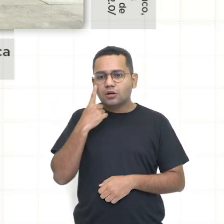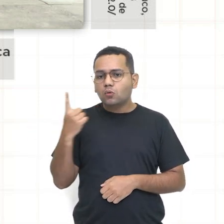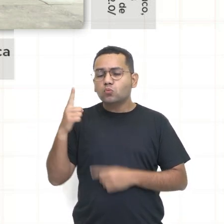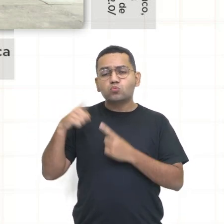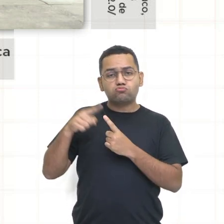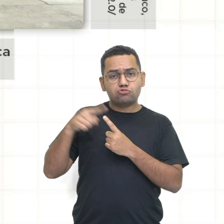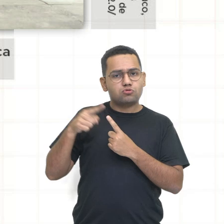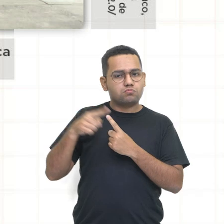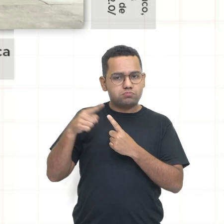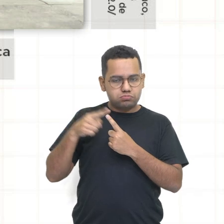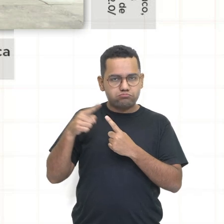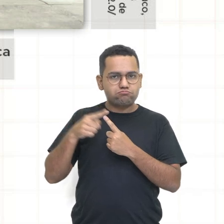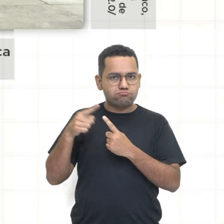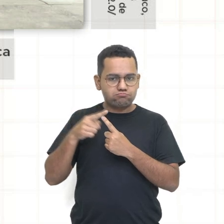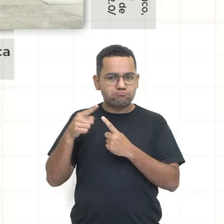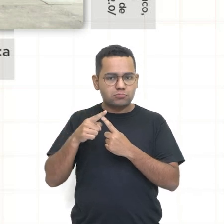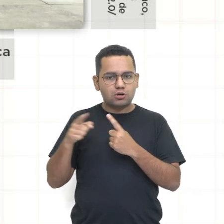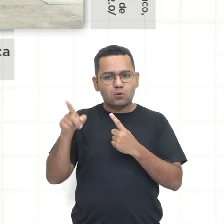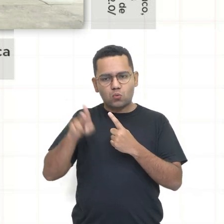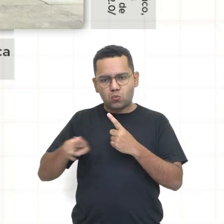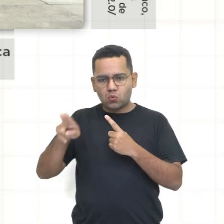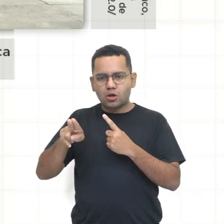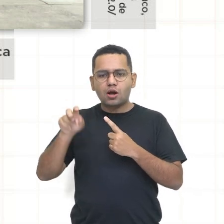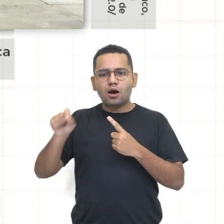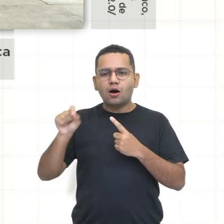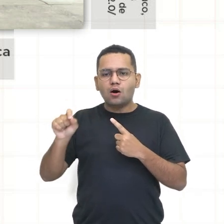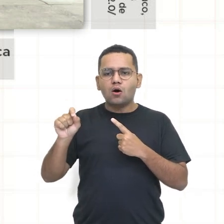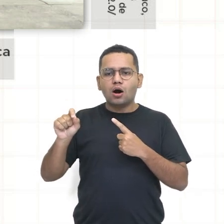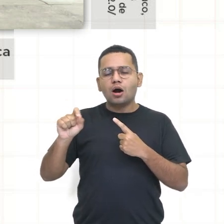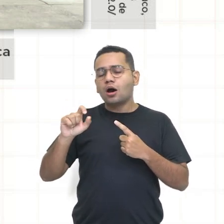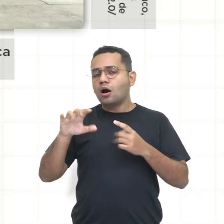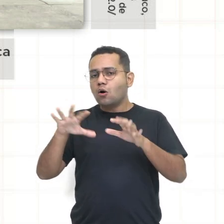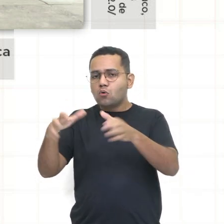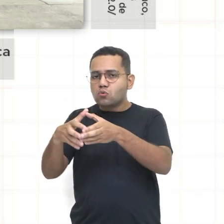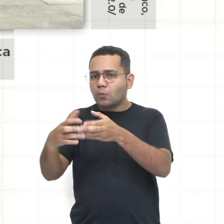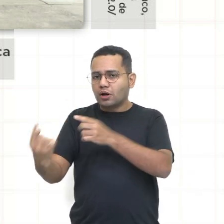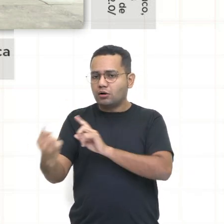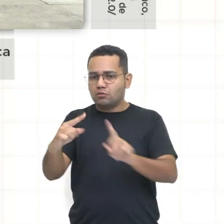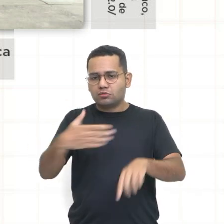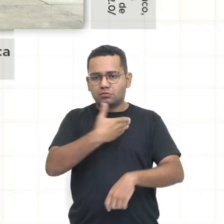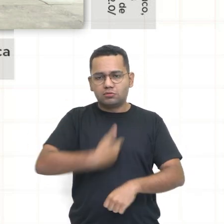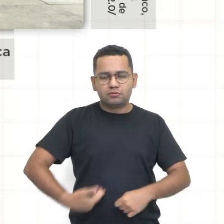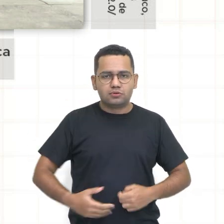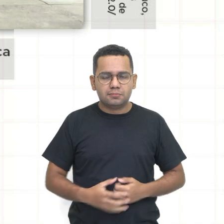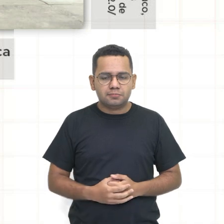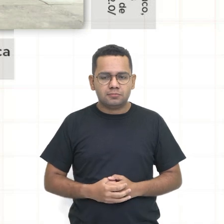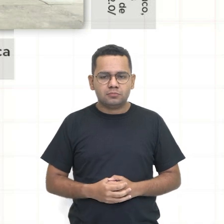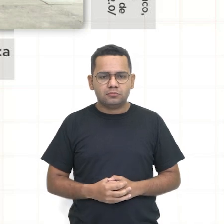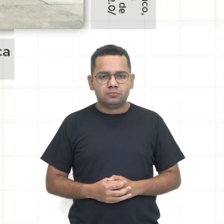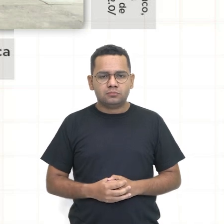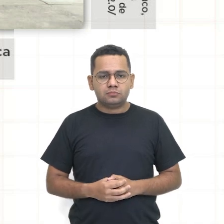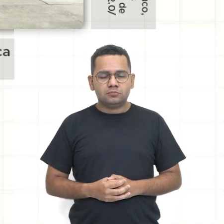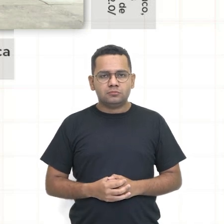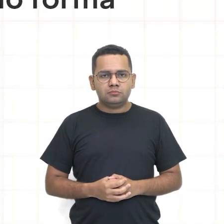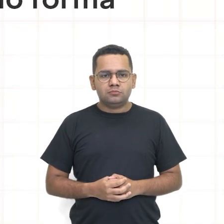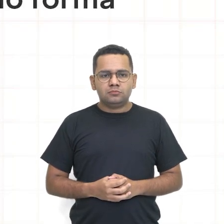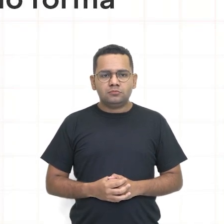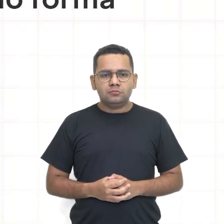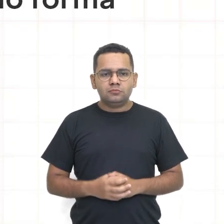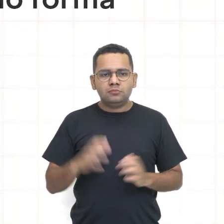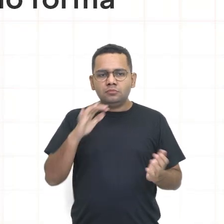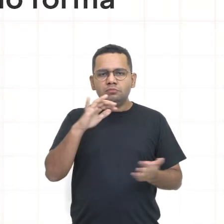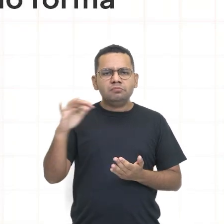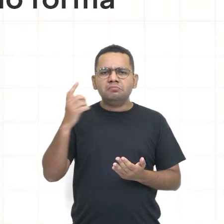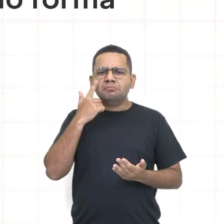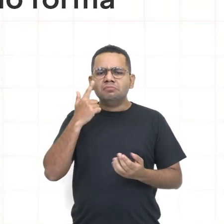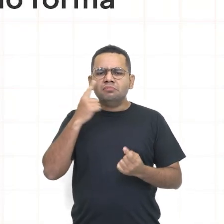aplicada aos opositores ao regime militar, certo? Vamos lá aos nossos objetivos, né, do governo Médici. Qual